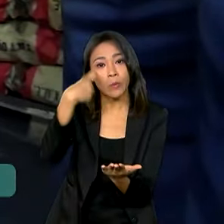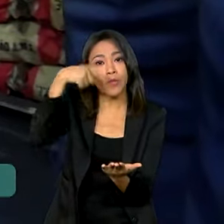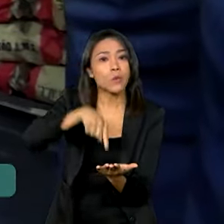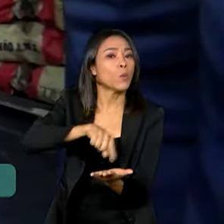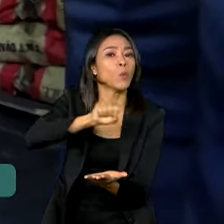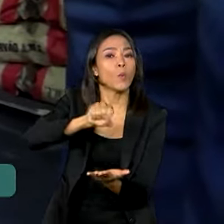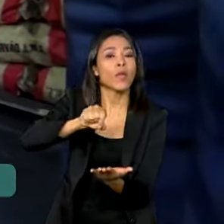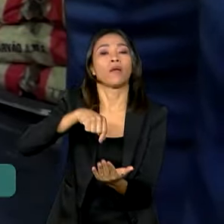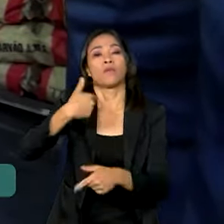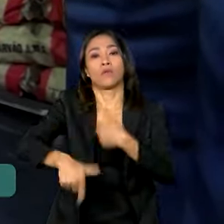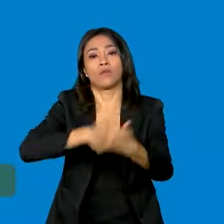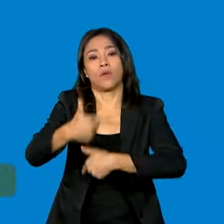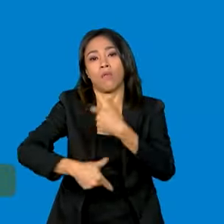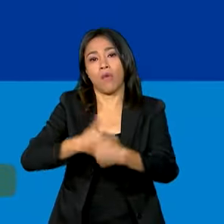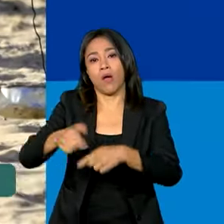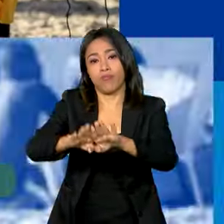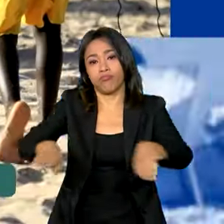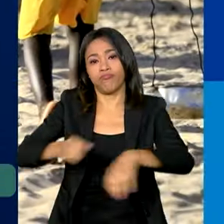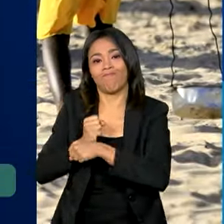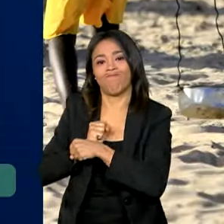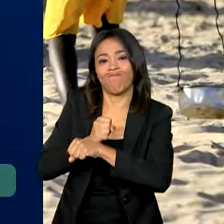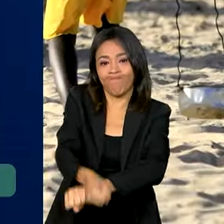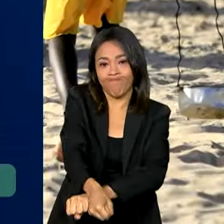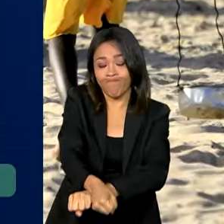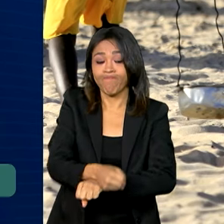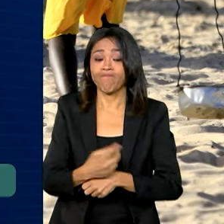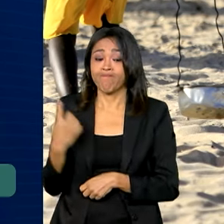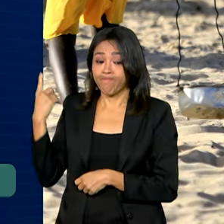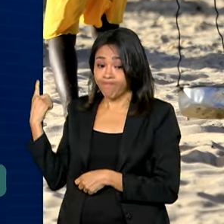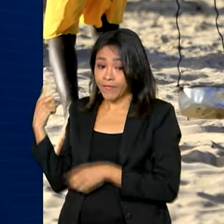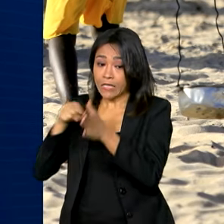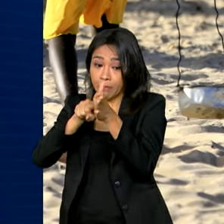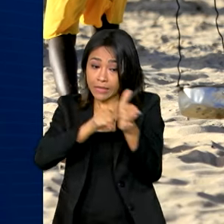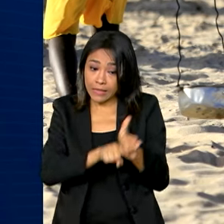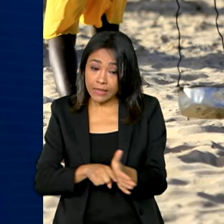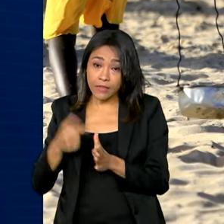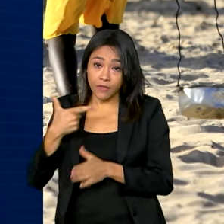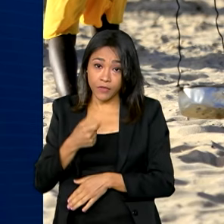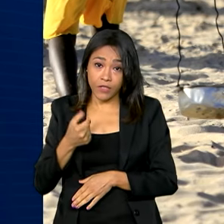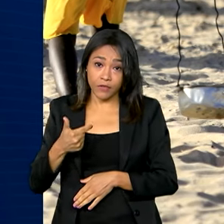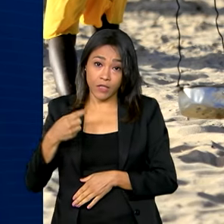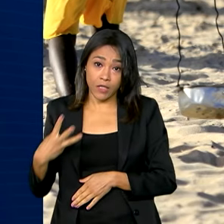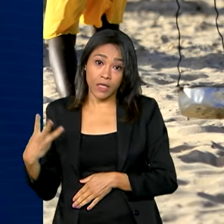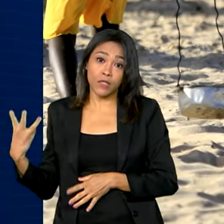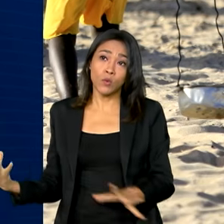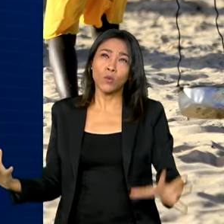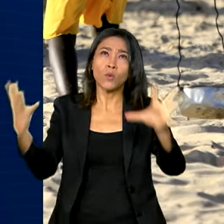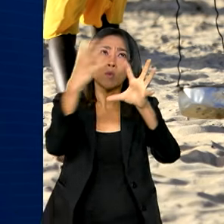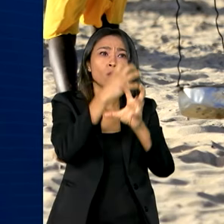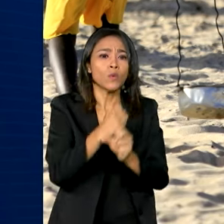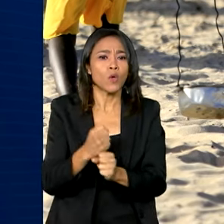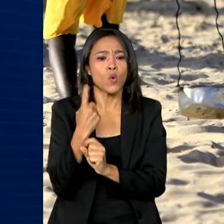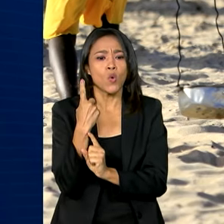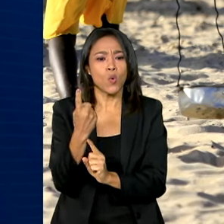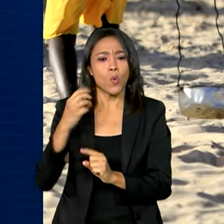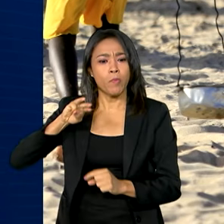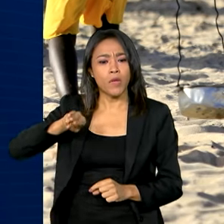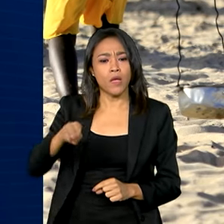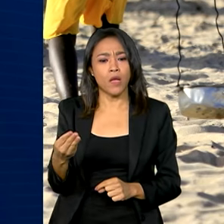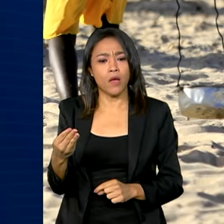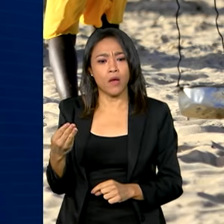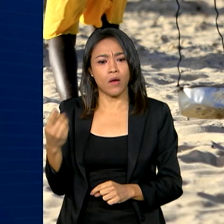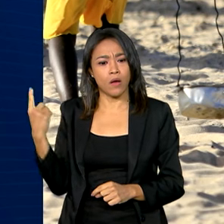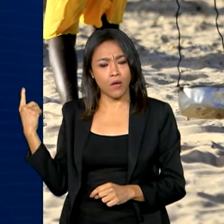do trabalho infantil. Segundo o IBGE, em 2023 existiam mais de 1 milhão de crianças e adolescentes